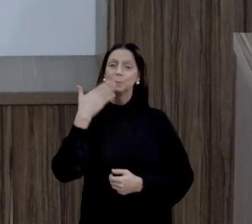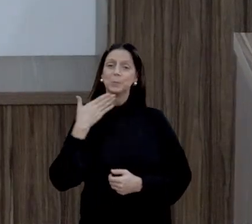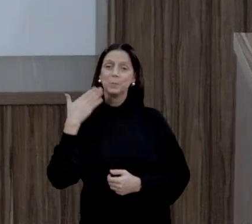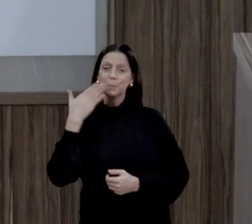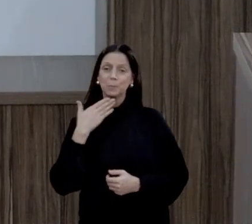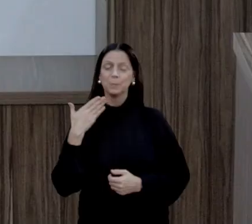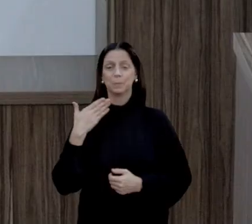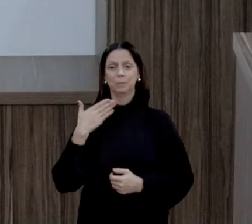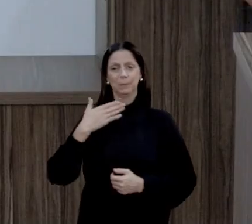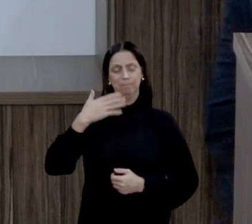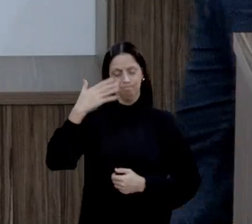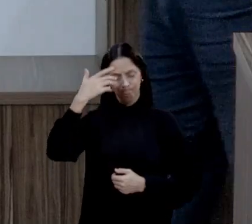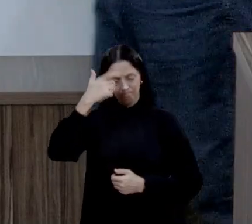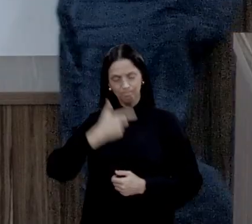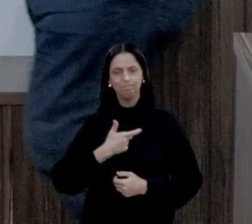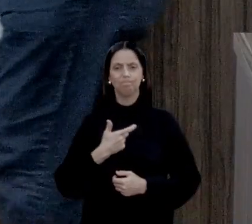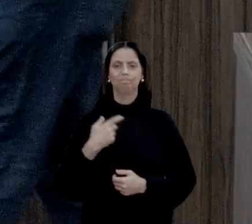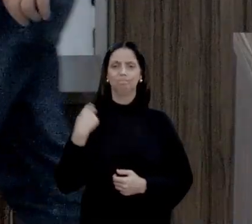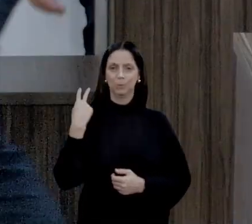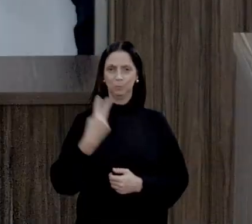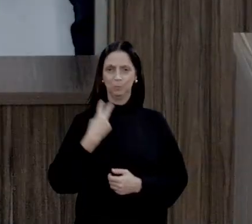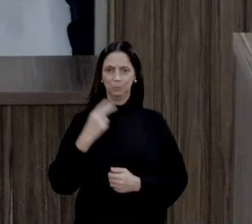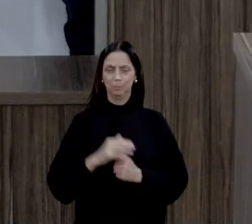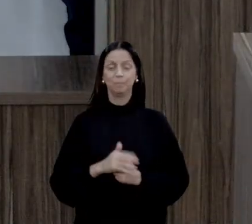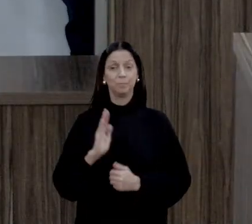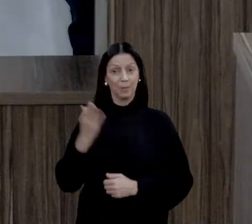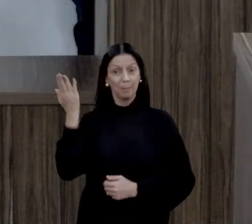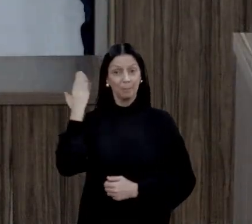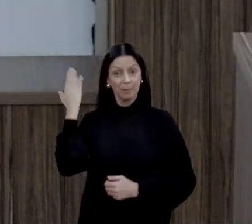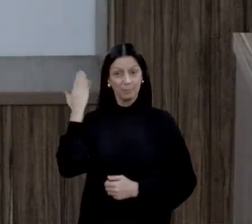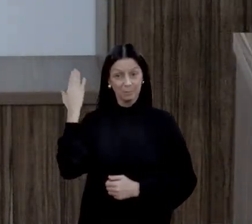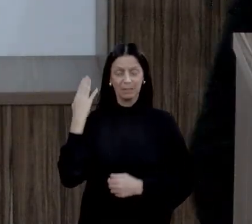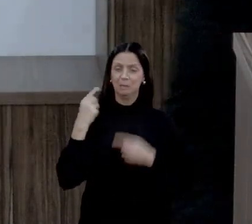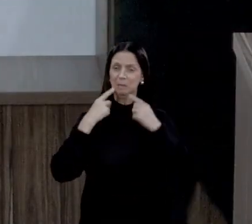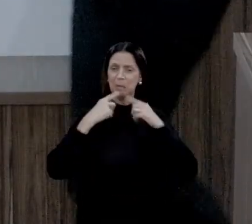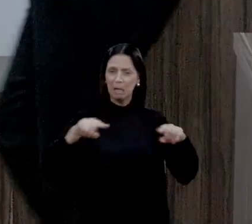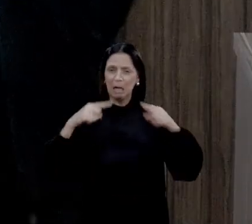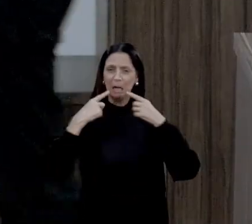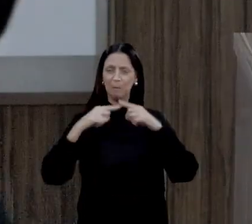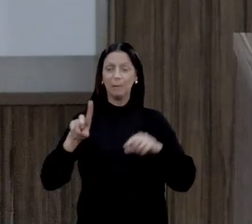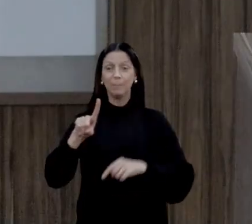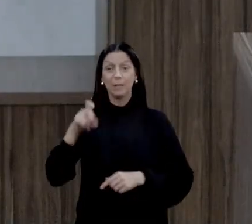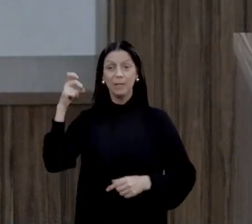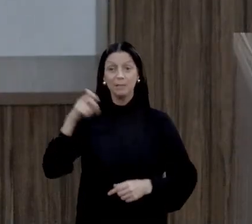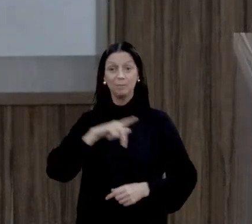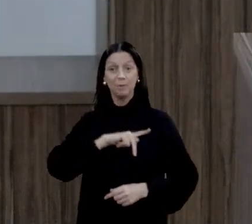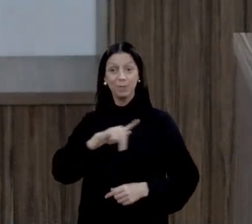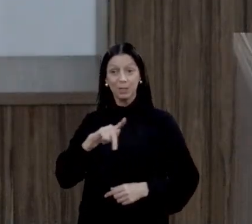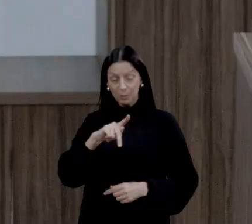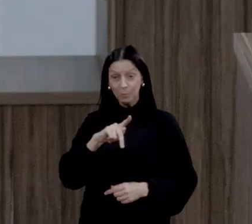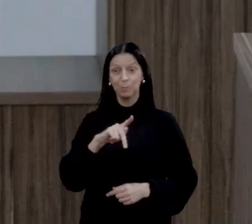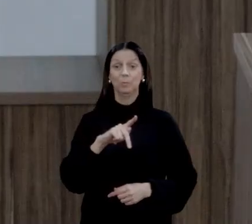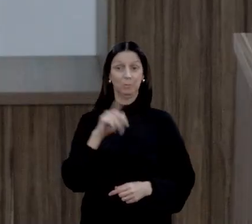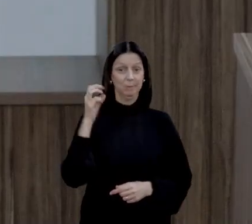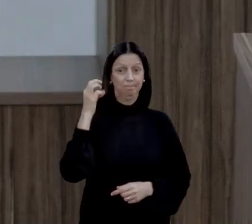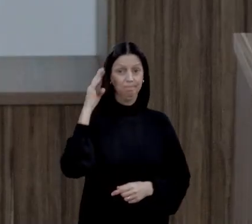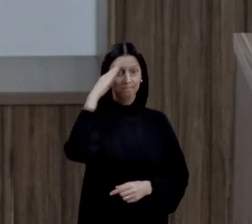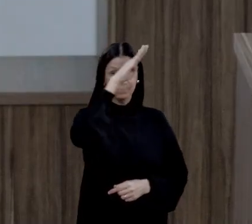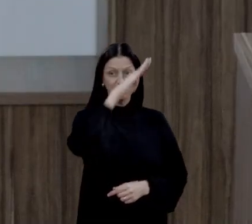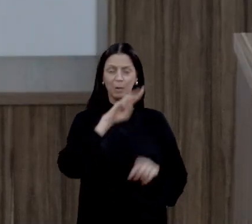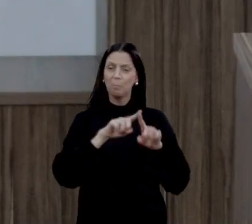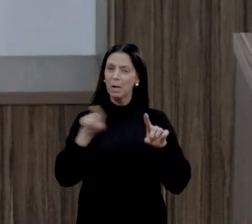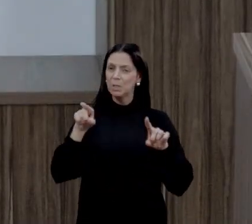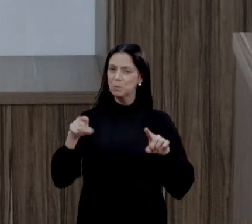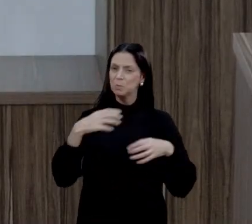do parlamento. Tanto criticaram o ex-presidente Bolsonaro sobre isso, mas insistem em usar essas